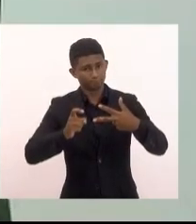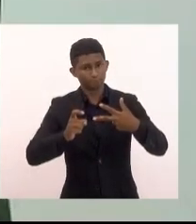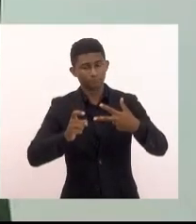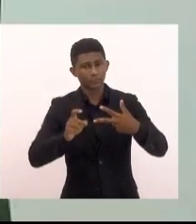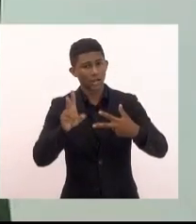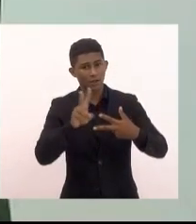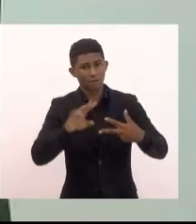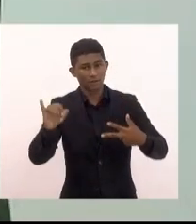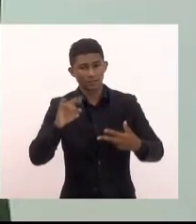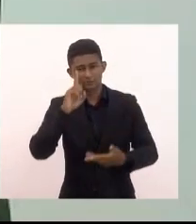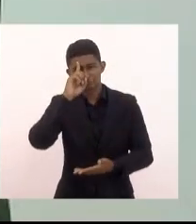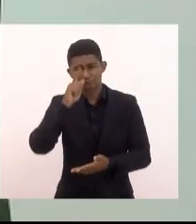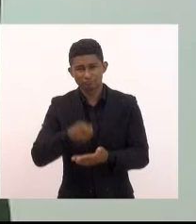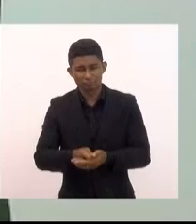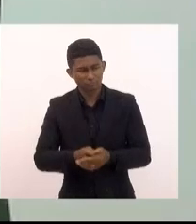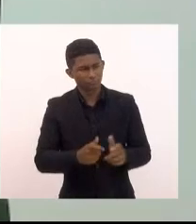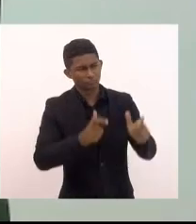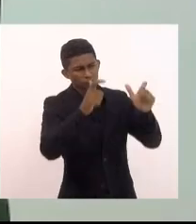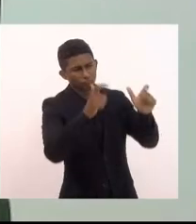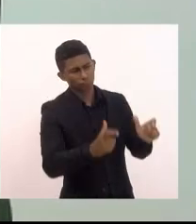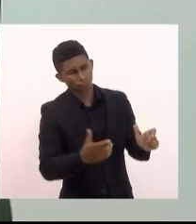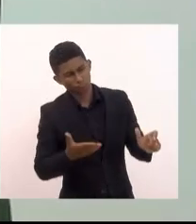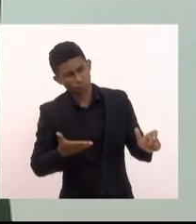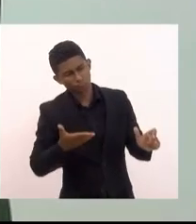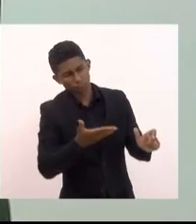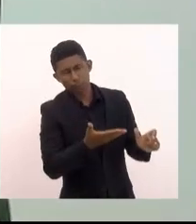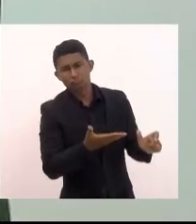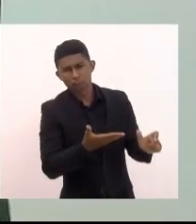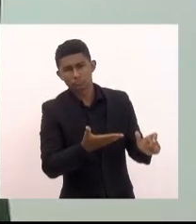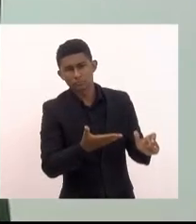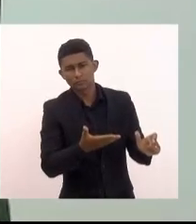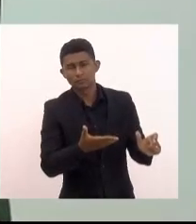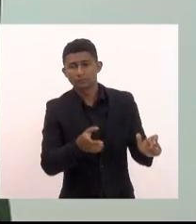logradouro de que trata esta lei quando estiver sob